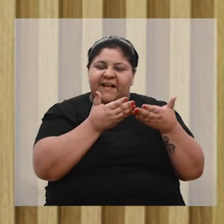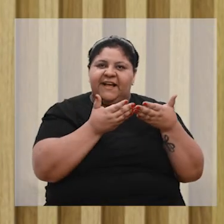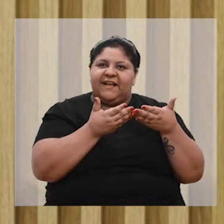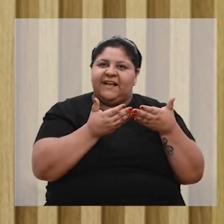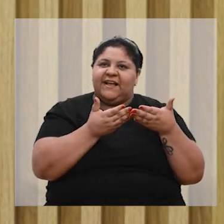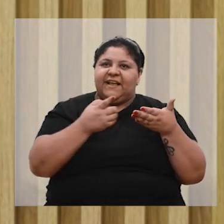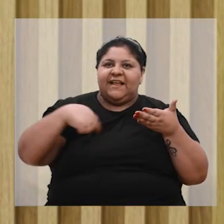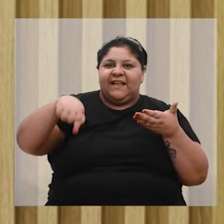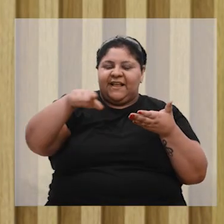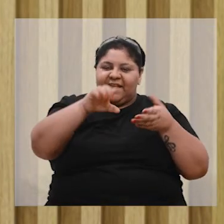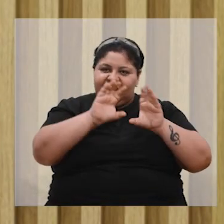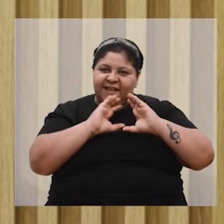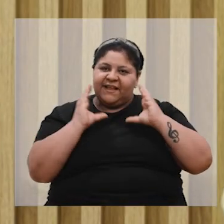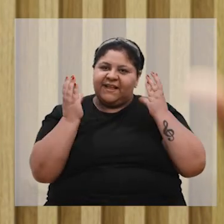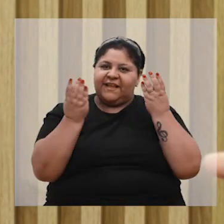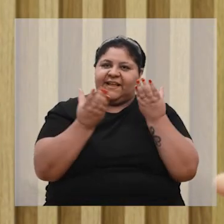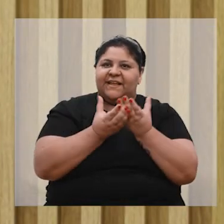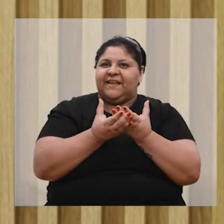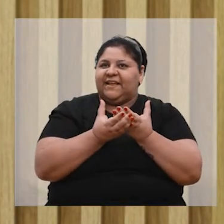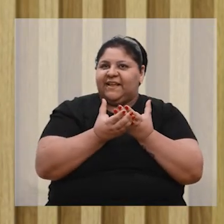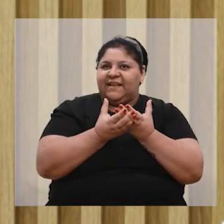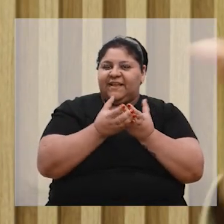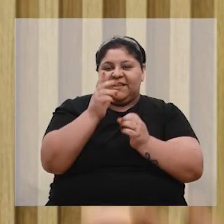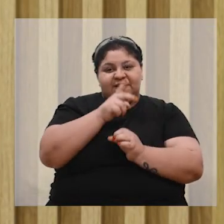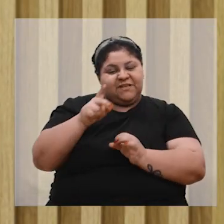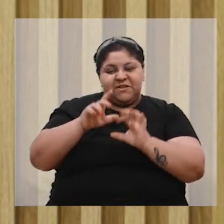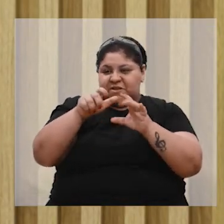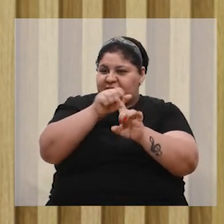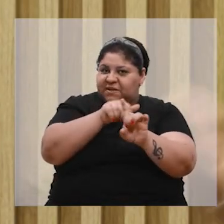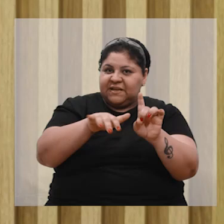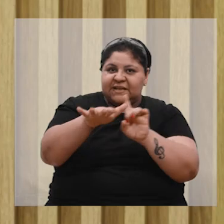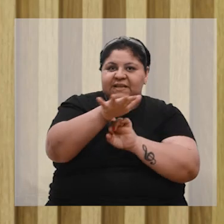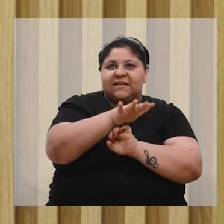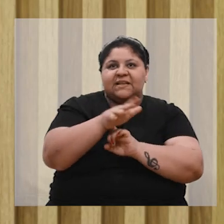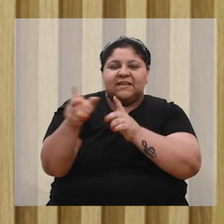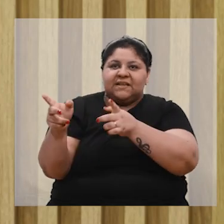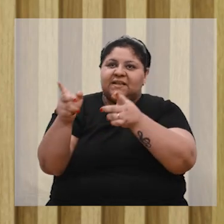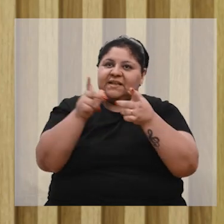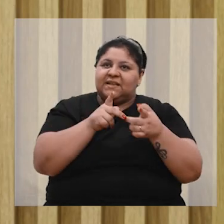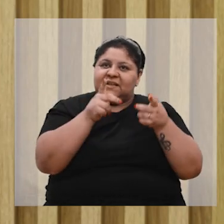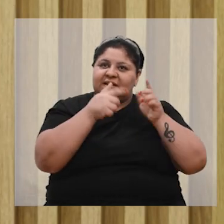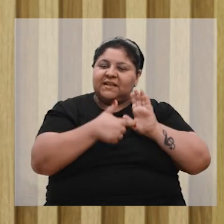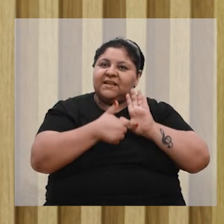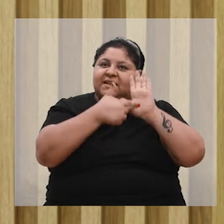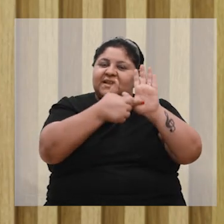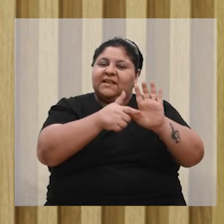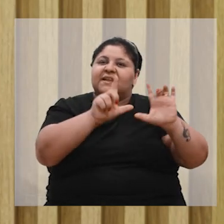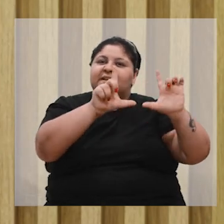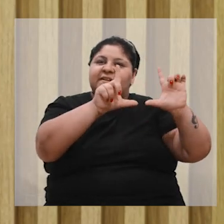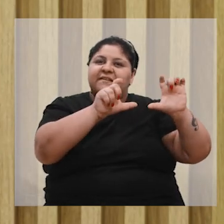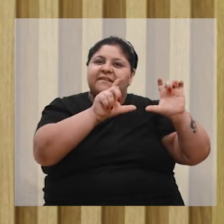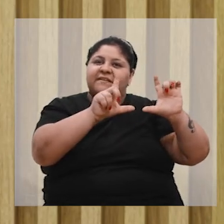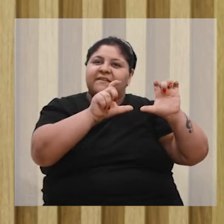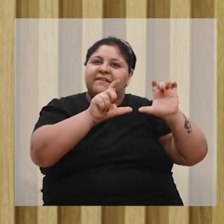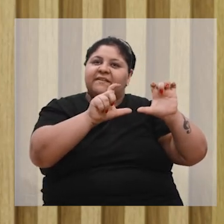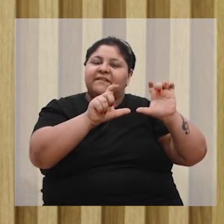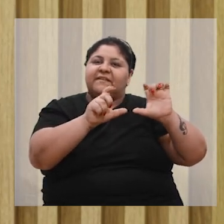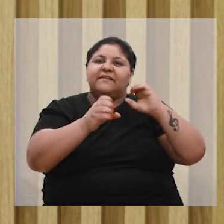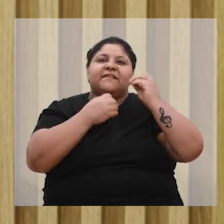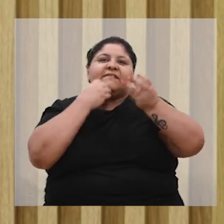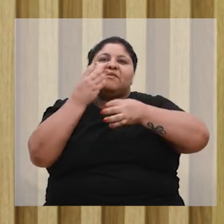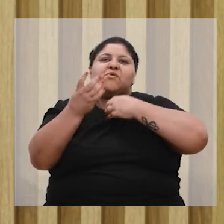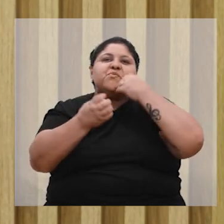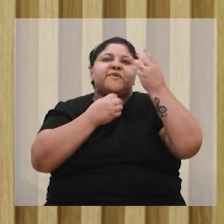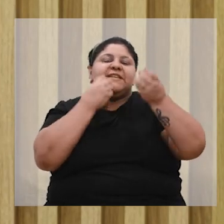Para convidar, então, né, a nossa comunidade e a comunidade docente e toda a sociedade para visitar a exposição